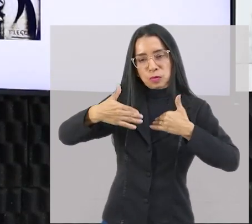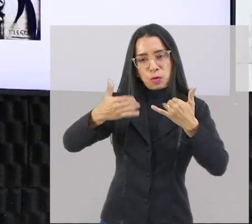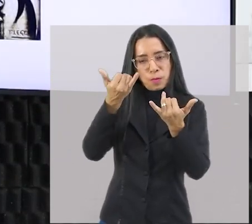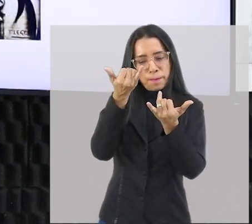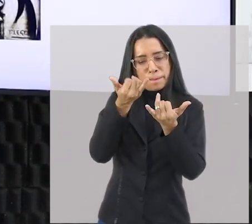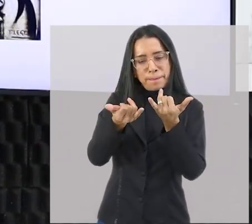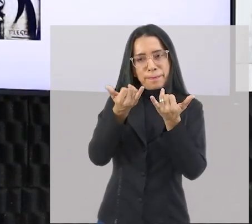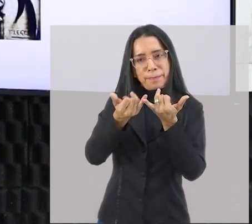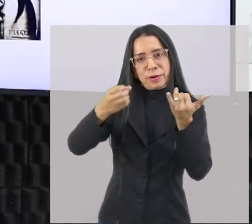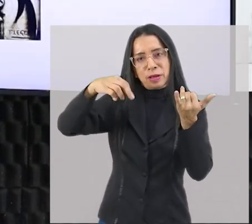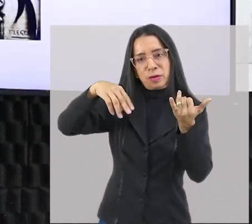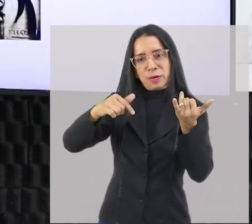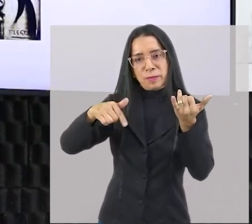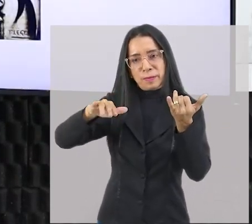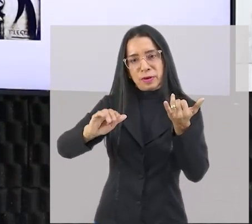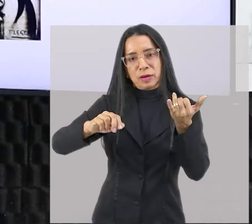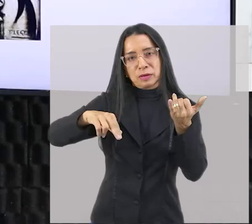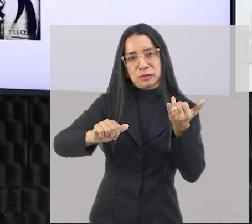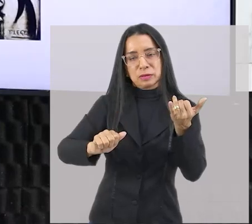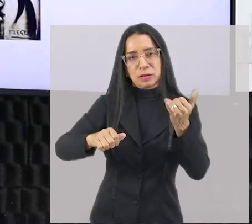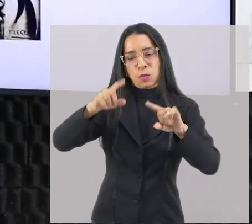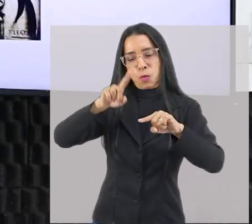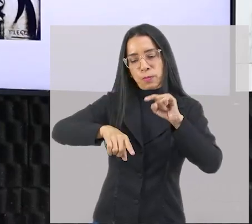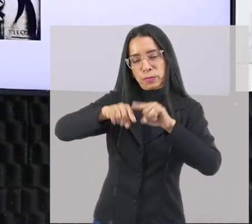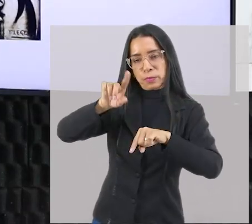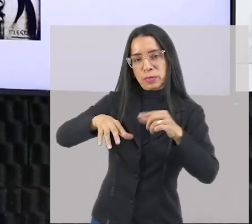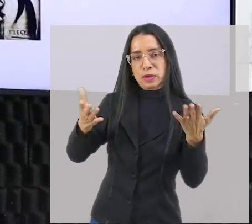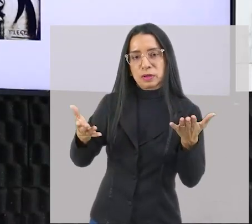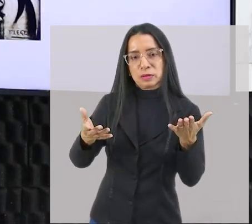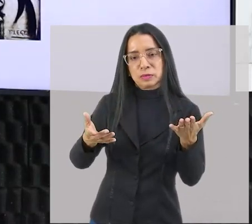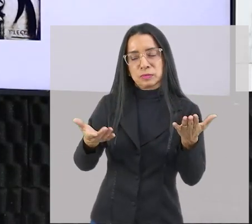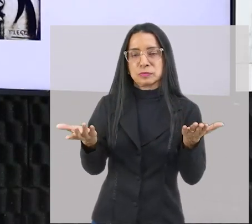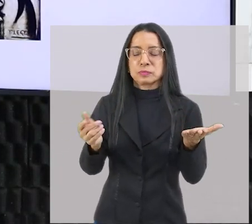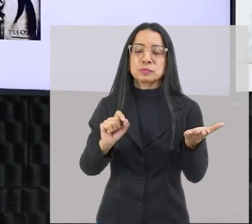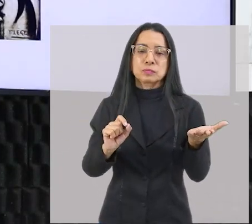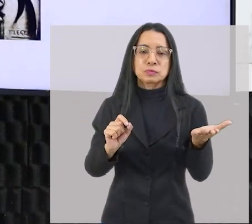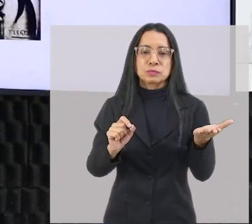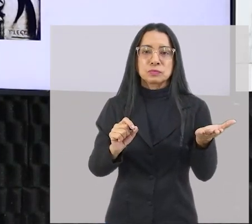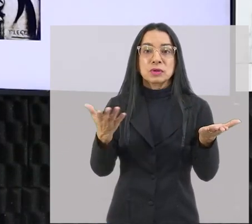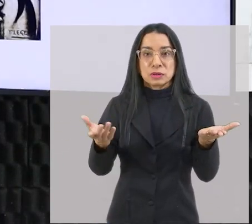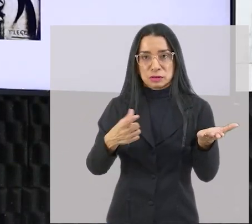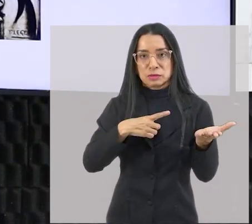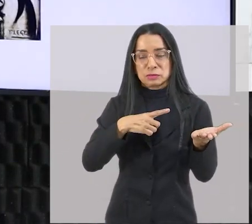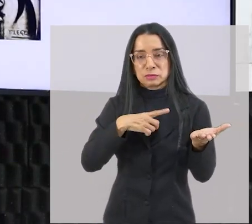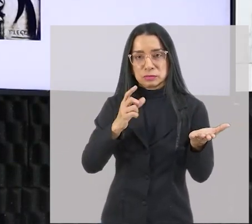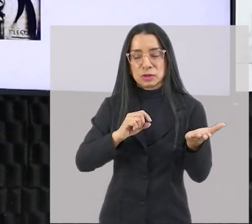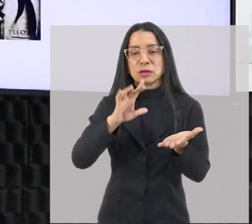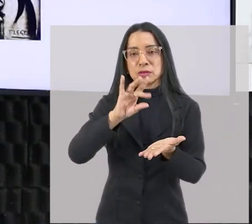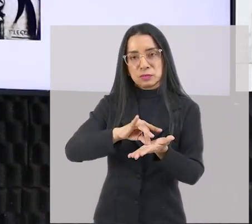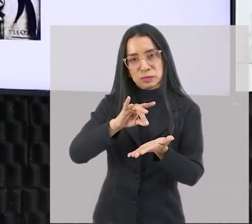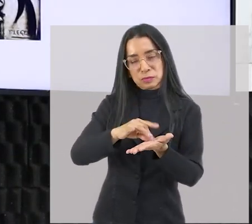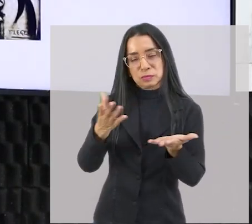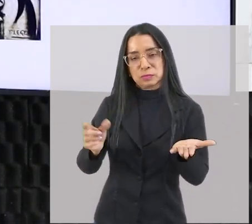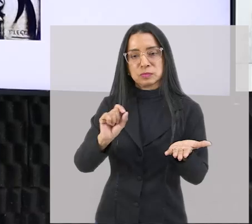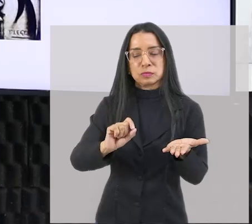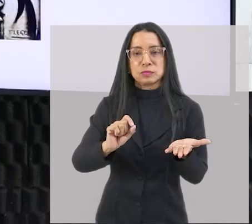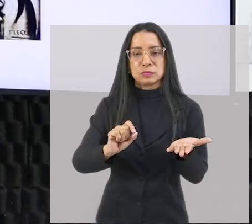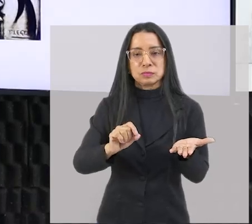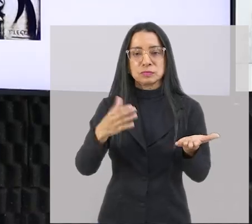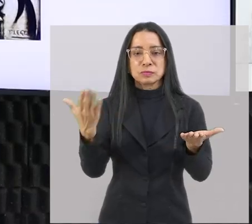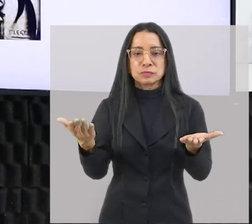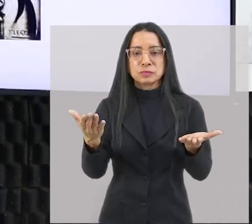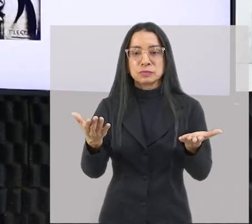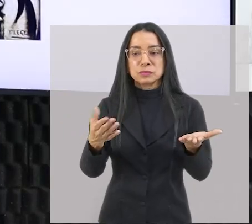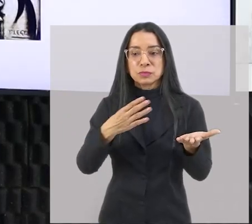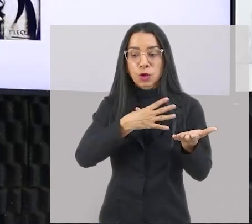máquina. Praticamente o que a gente tem, né? Os androides, os ciborgues, será que isso realmente já existe? Vai ser uma realidade? Será que